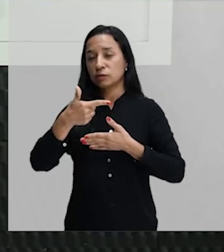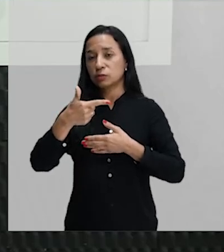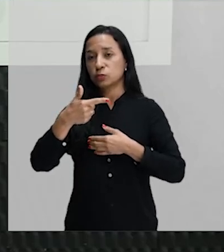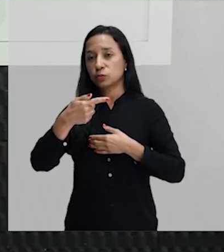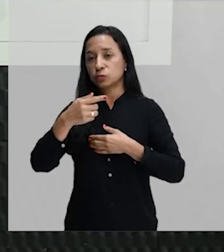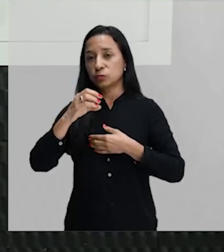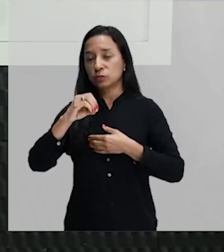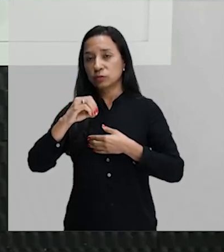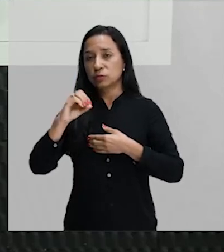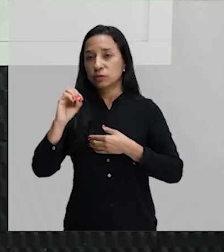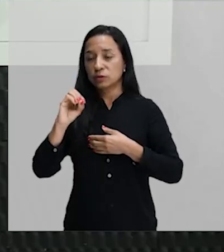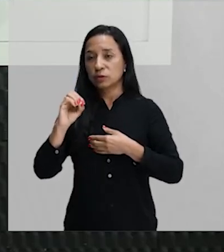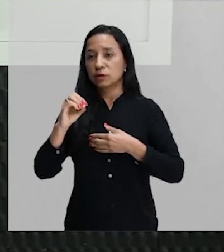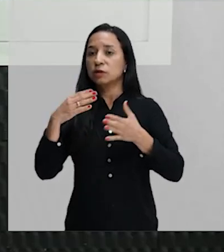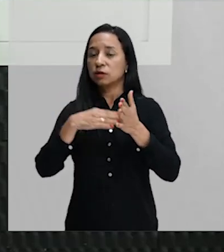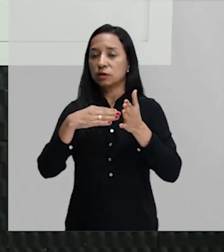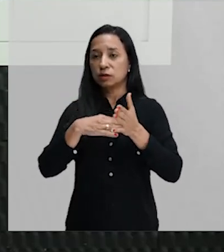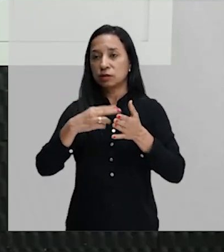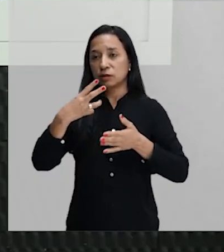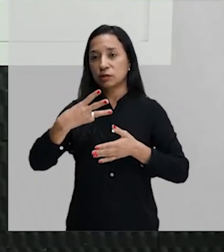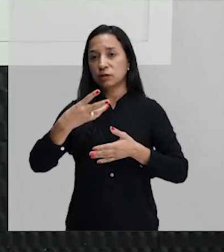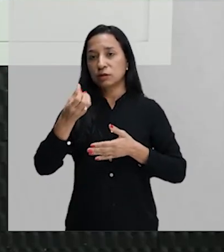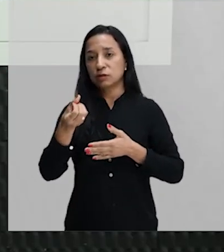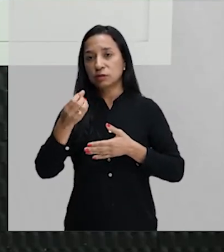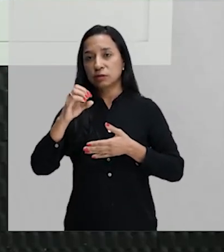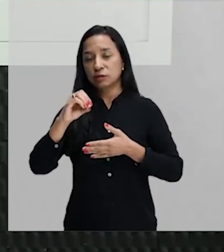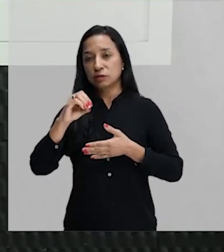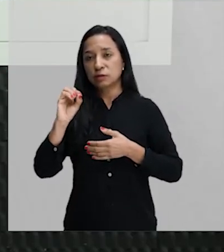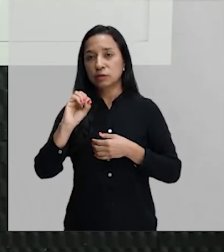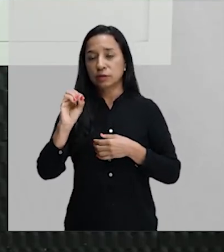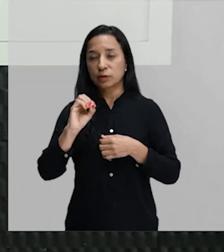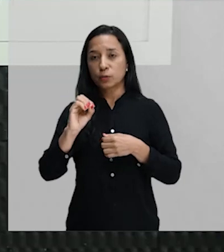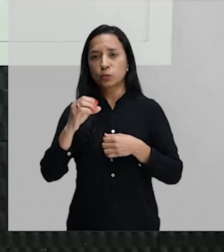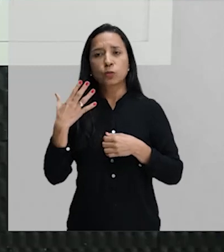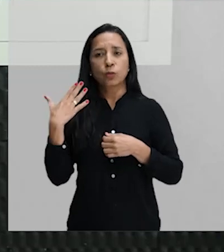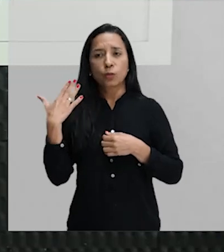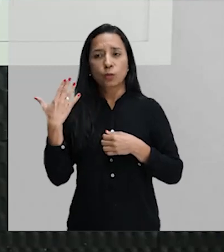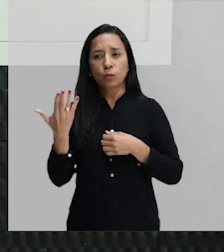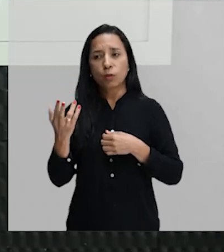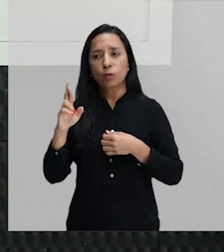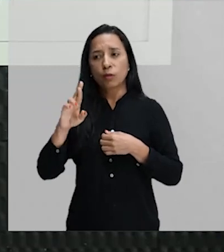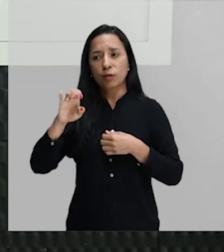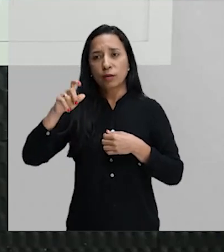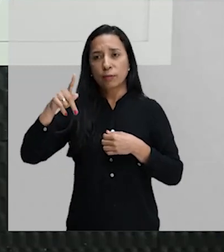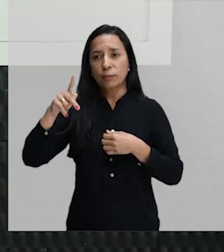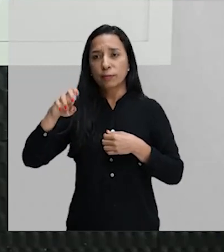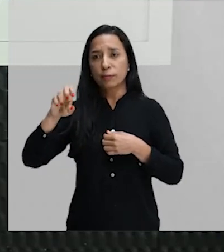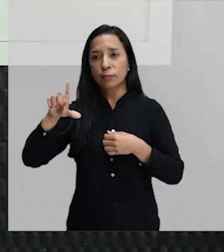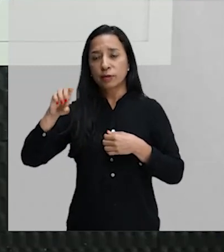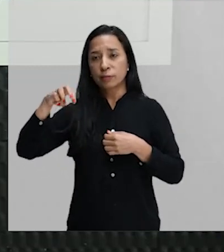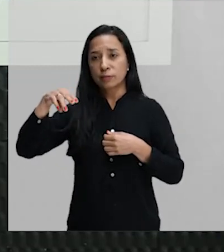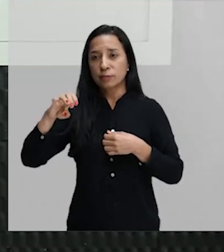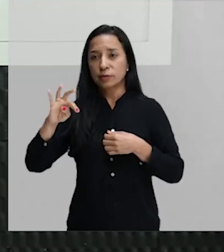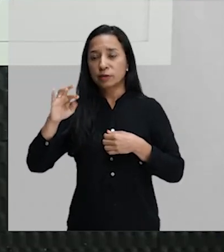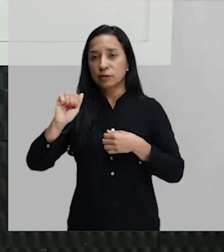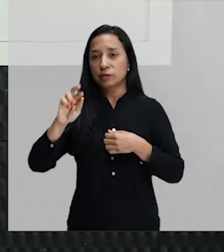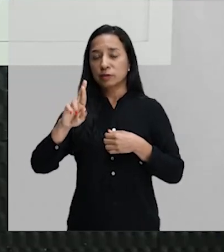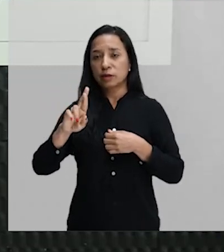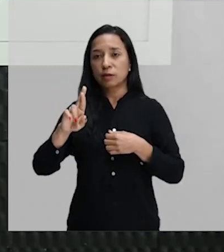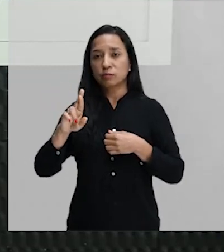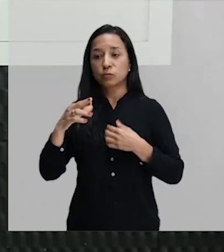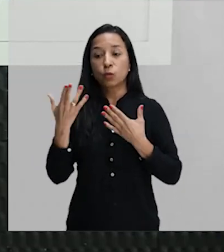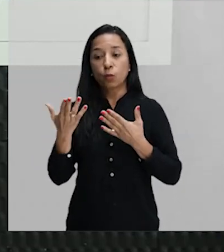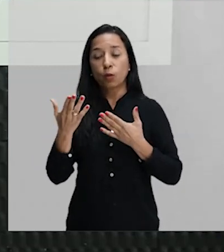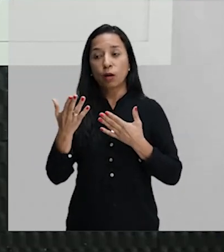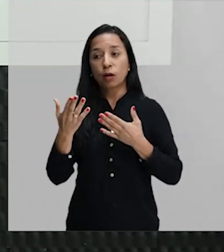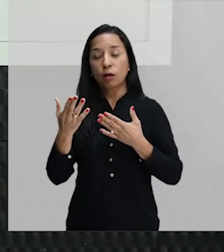a 360. Qual é o replementar de 300? Qual o arco que